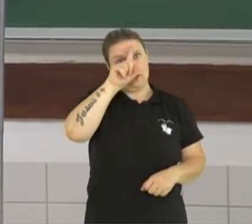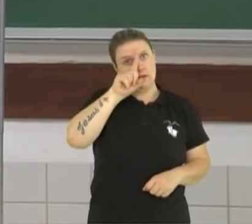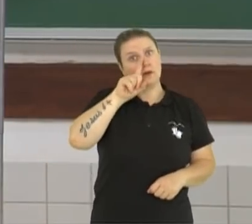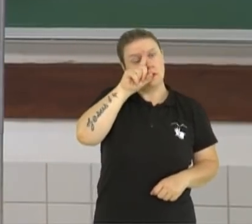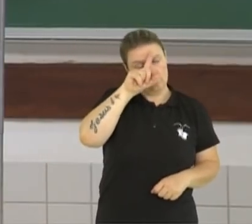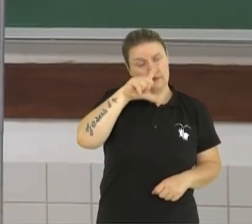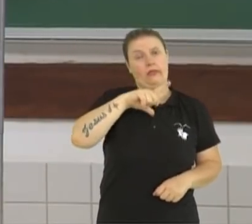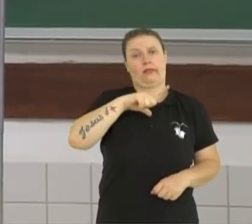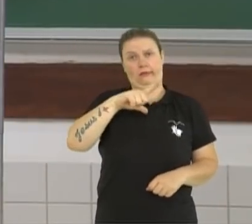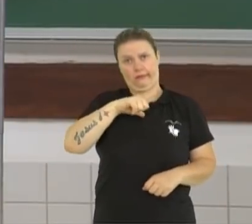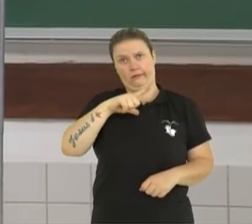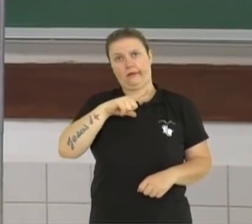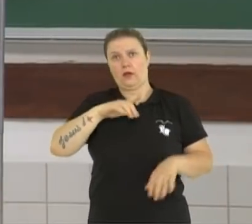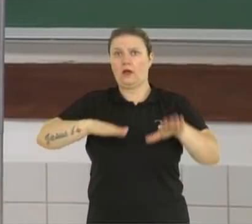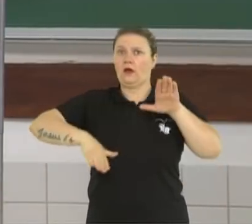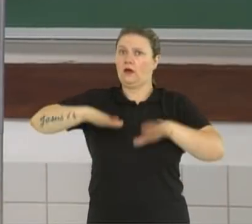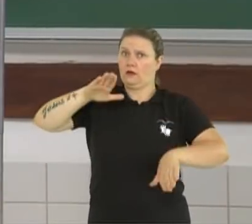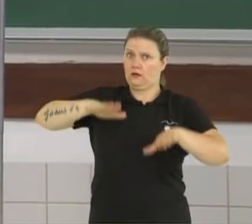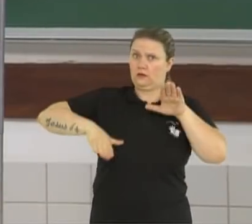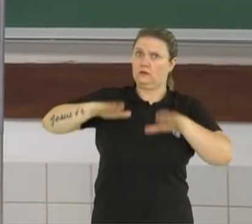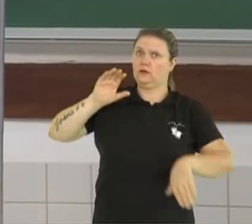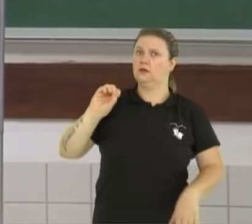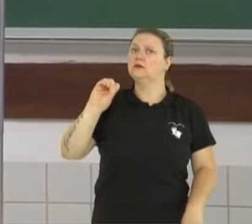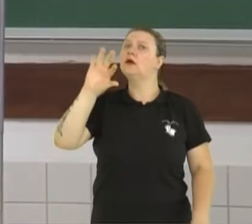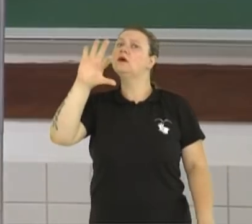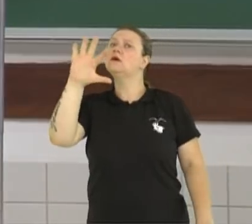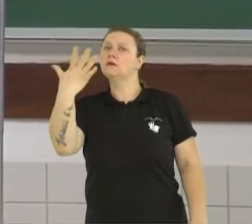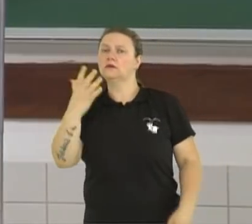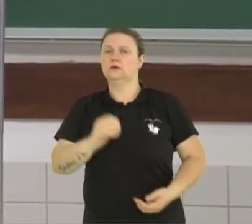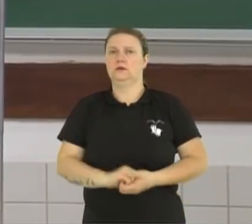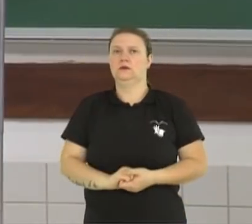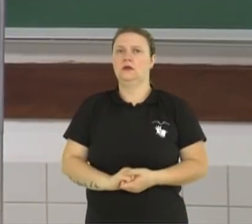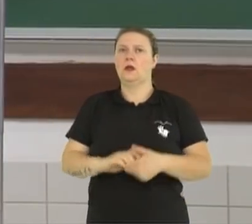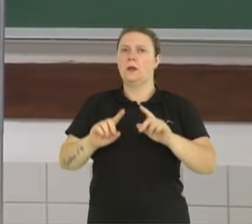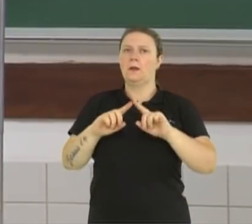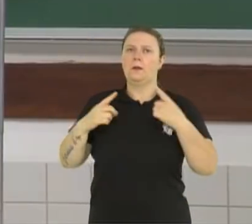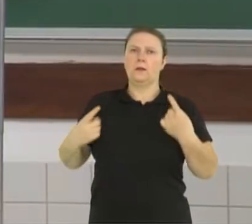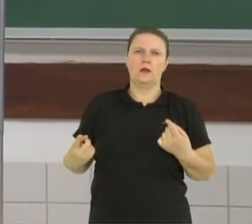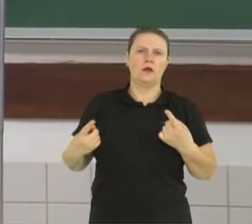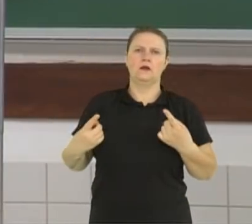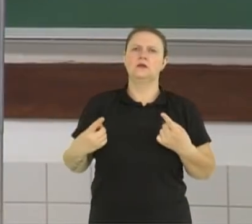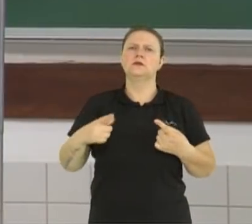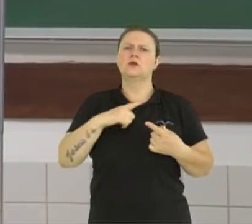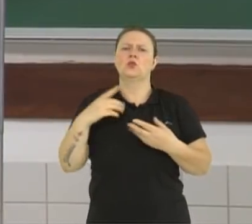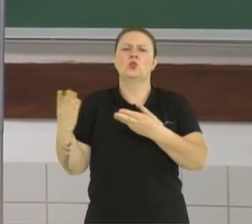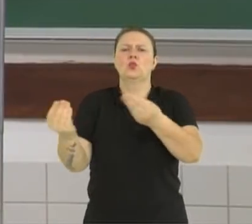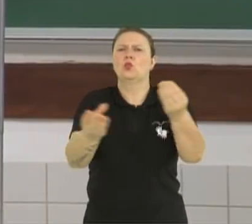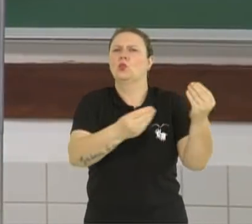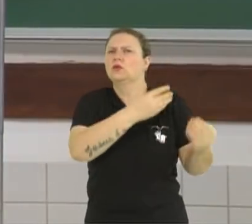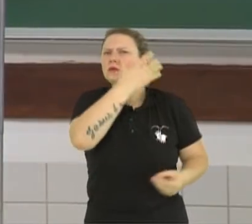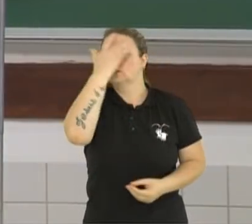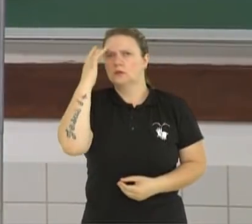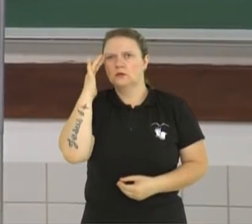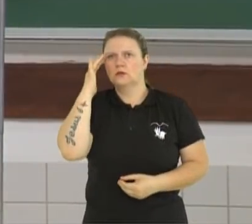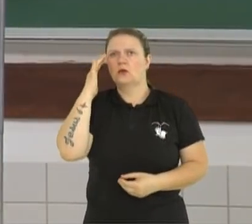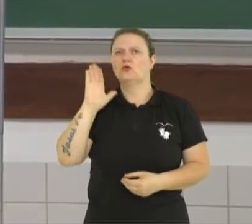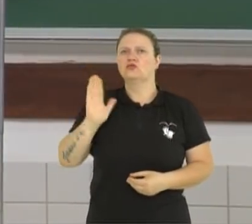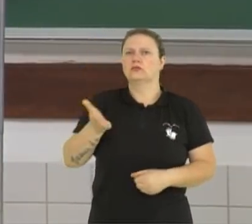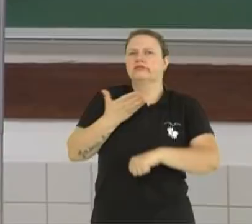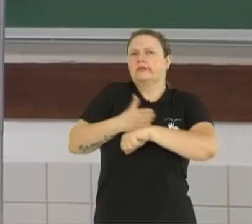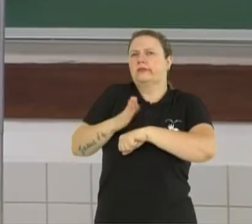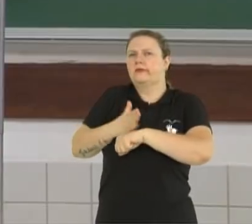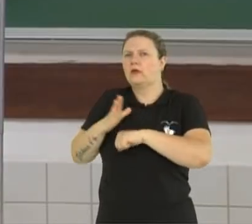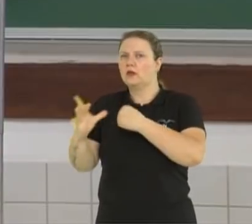Aconteceram acidentes, sim, alguns acidentes infelizmente trágicos, porém, na sua grande maioria, é um esporte que, se praticado, né, com